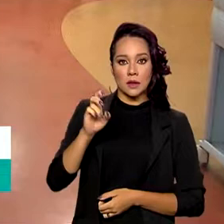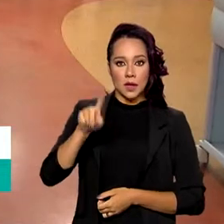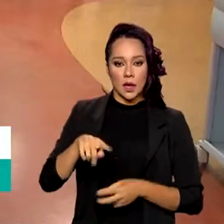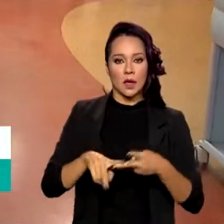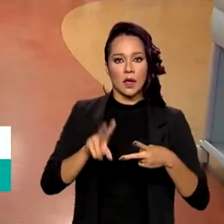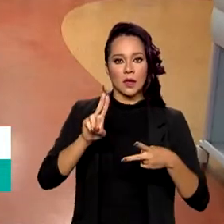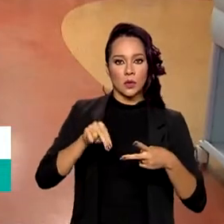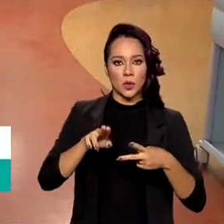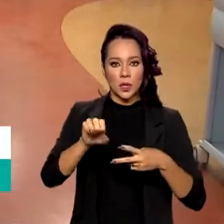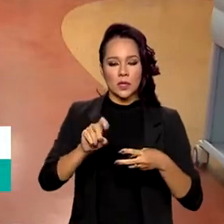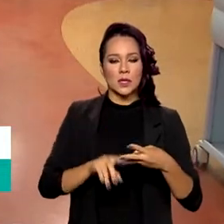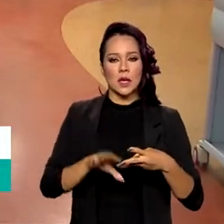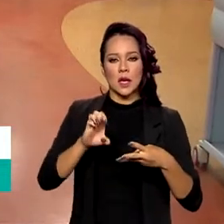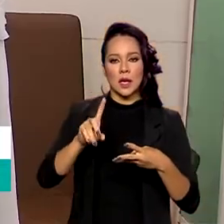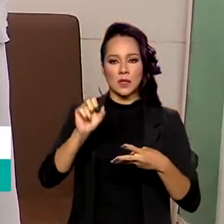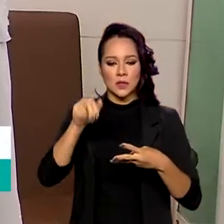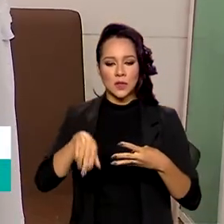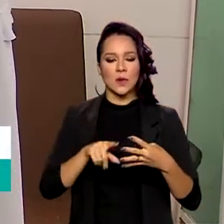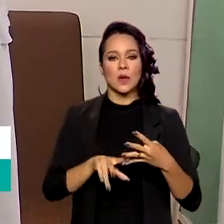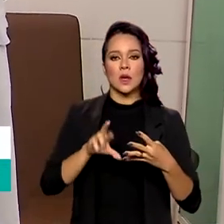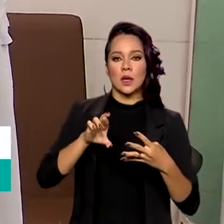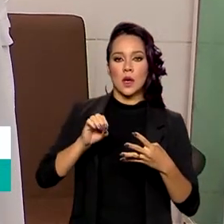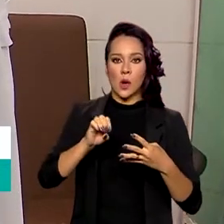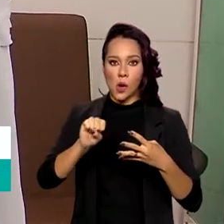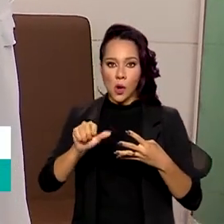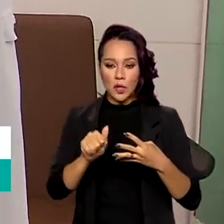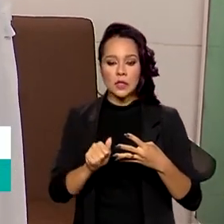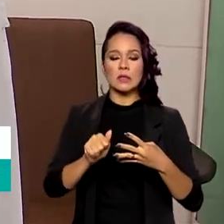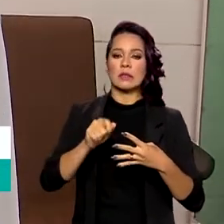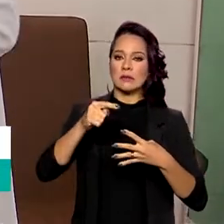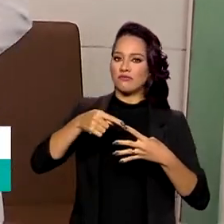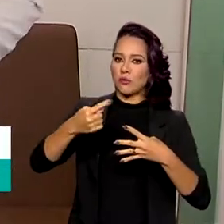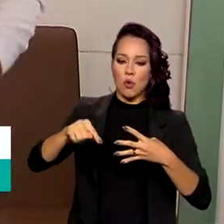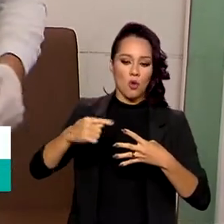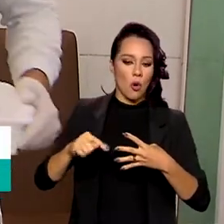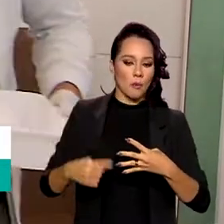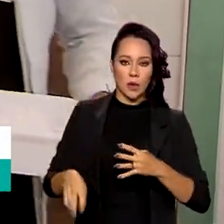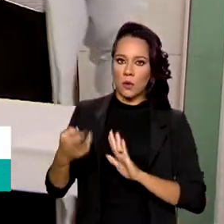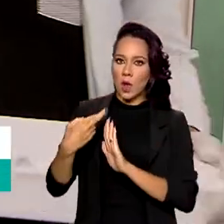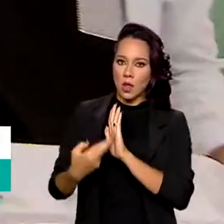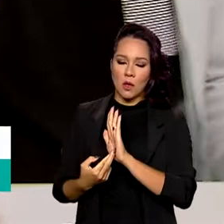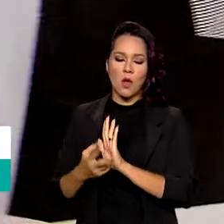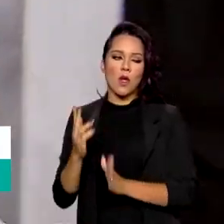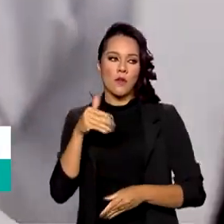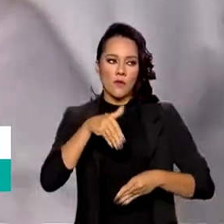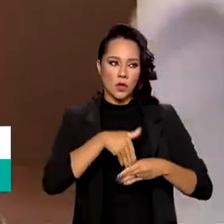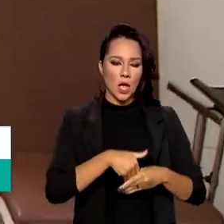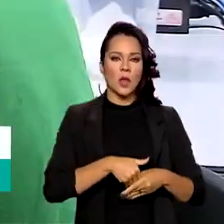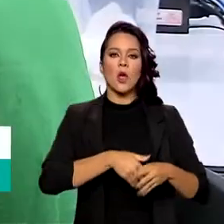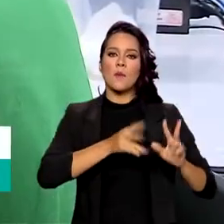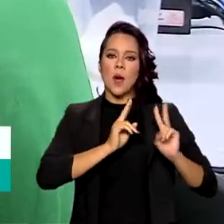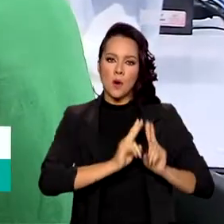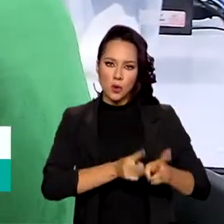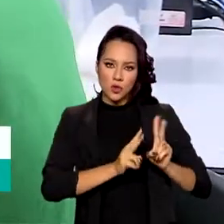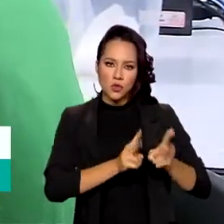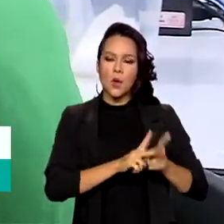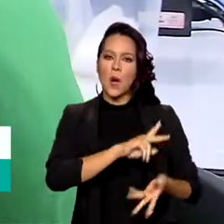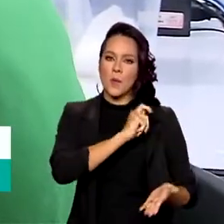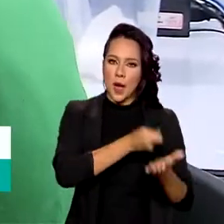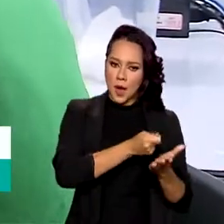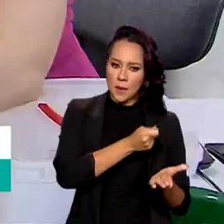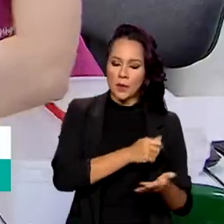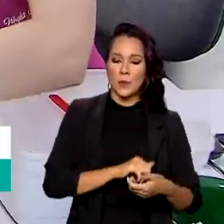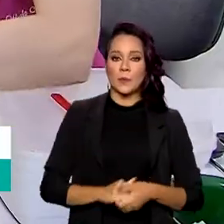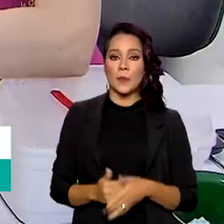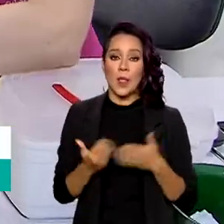Nunes Marques Edson fachin e Rosa Weber divertiram do relator e votaram pela manutenção do pagamento